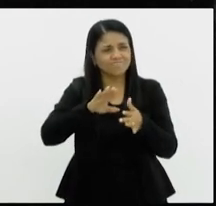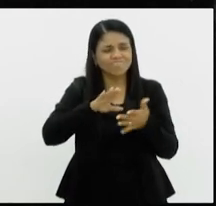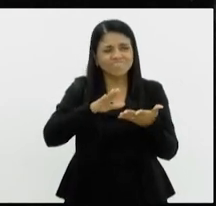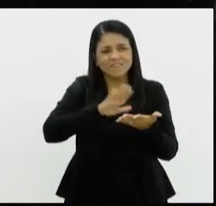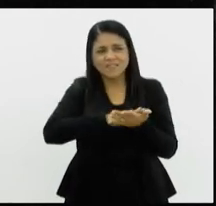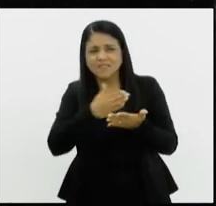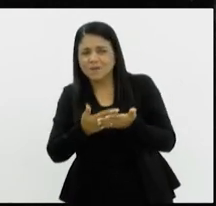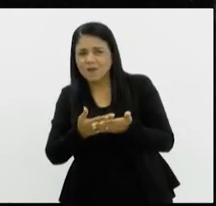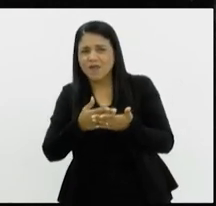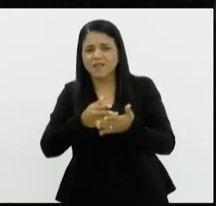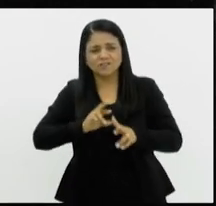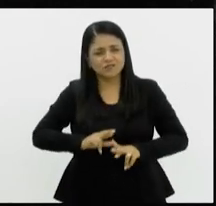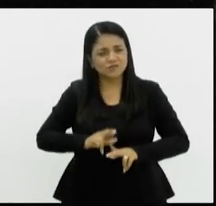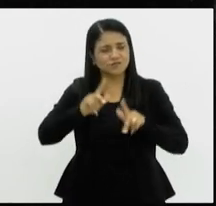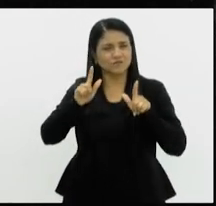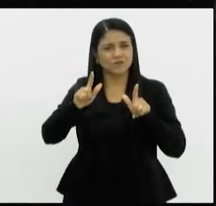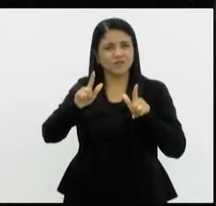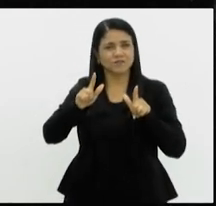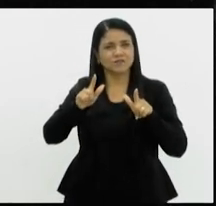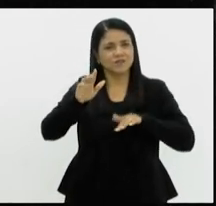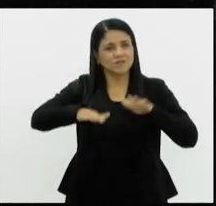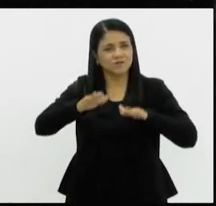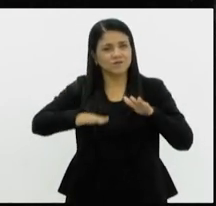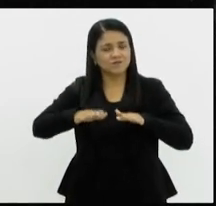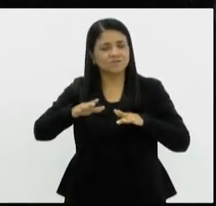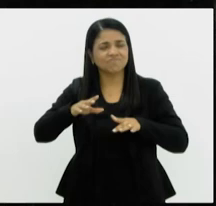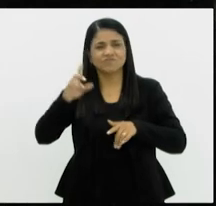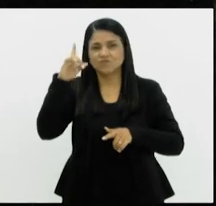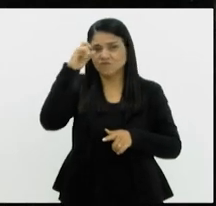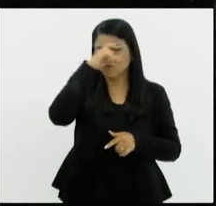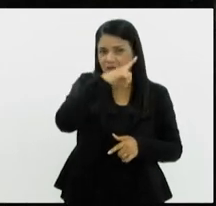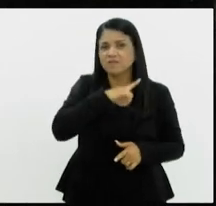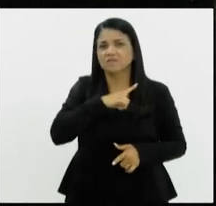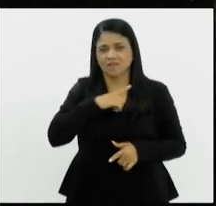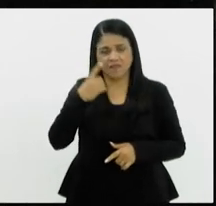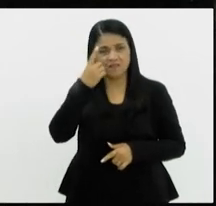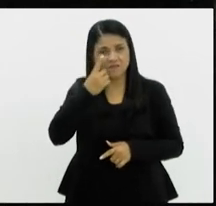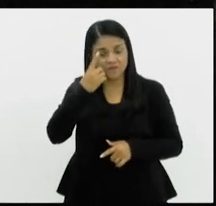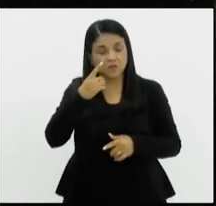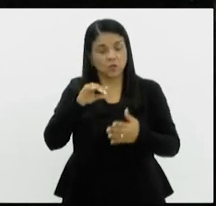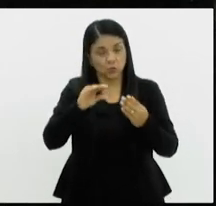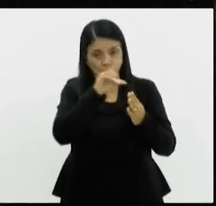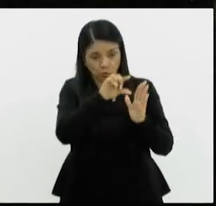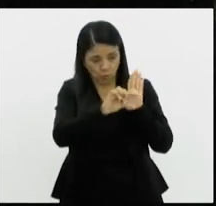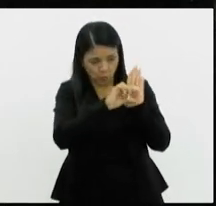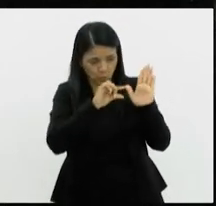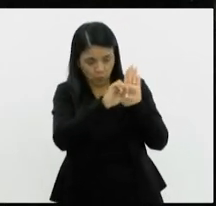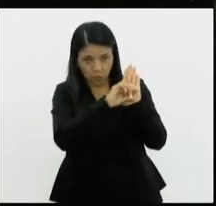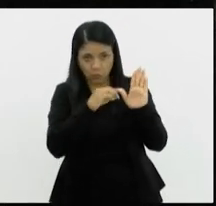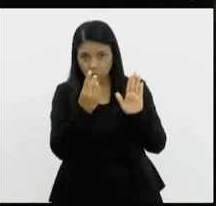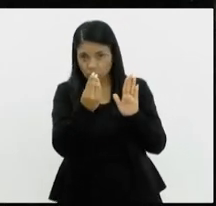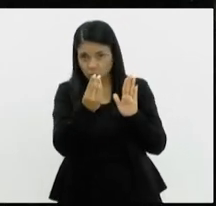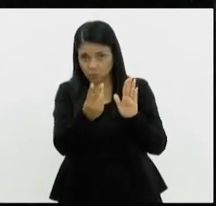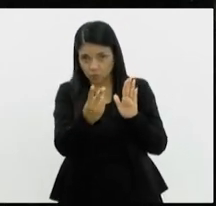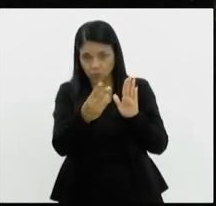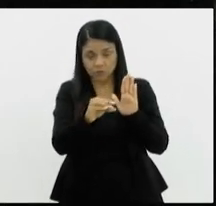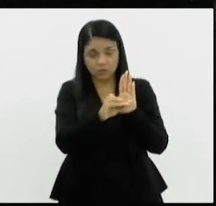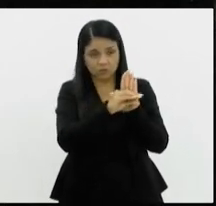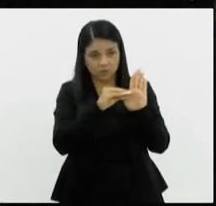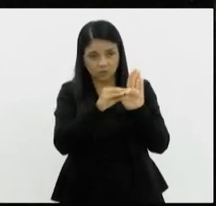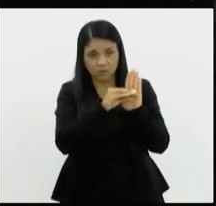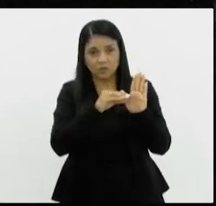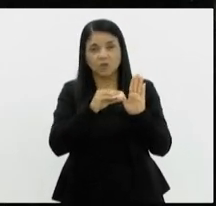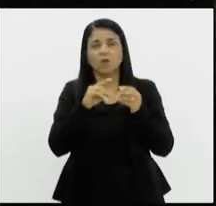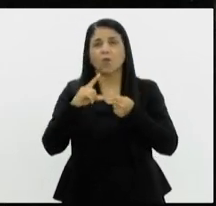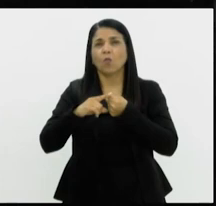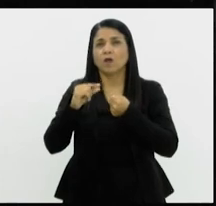parlamentares vão fiscalizar e começa a ter dificuldade por isso eu fiz duas emendas que hoje estão lá o artigo 9 e 10º